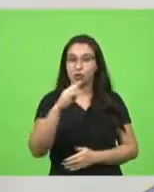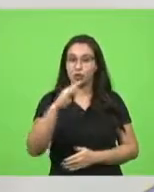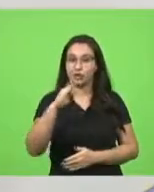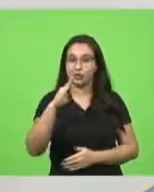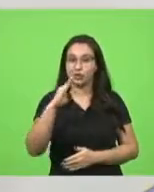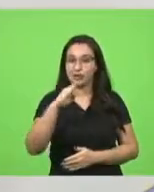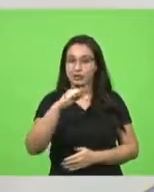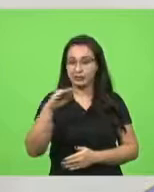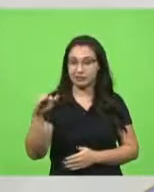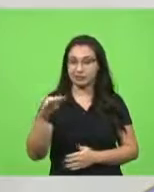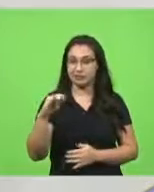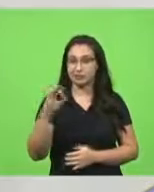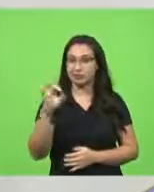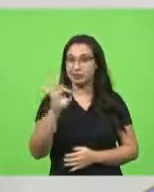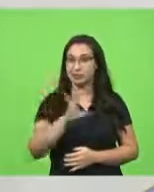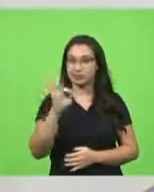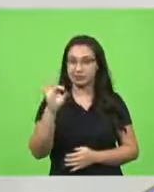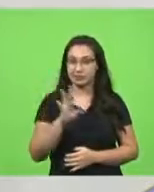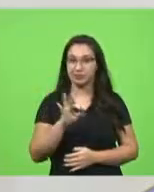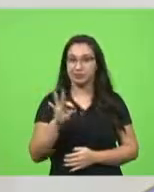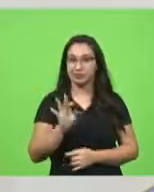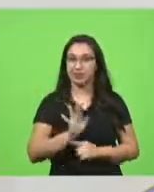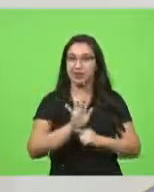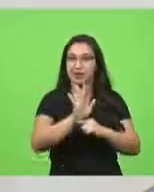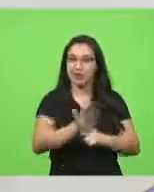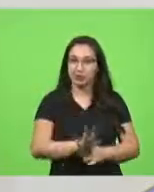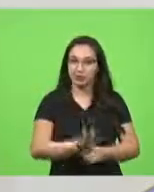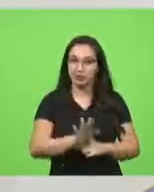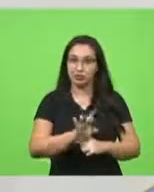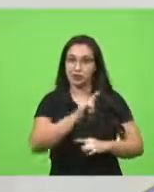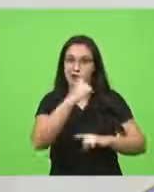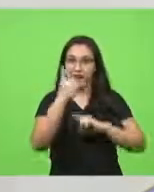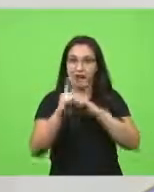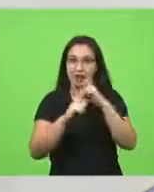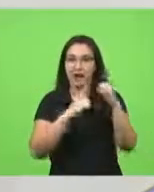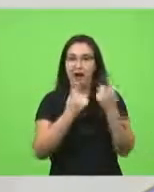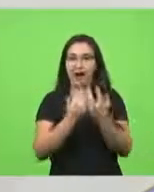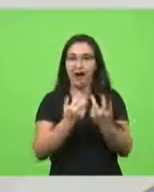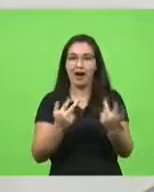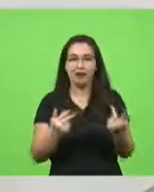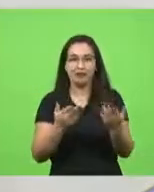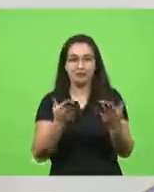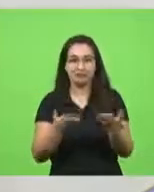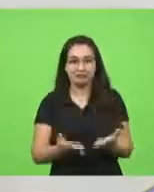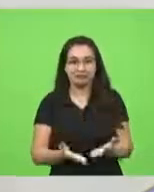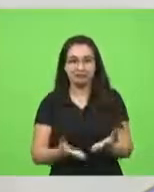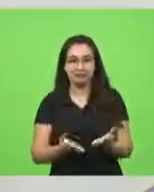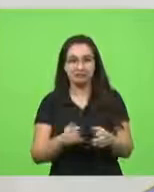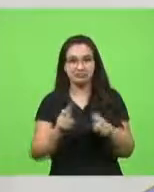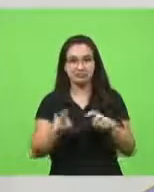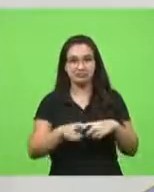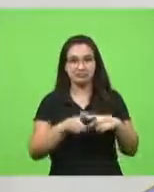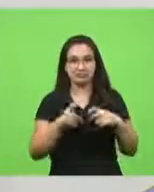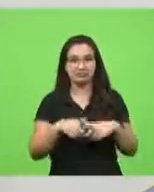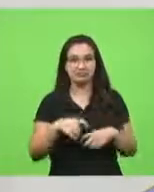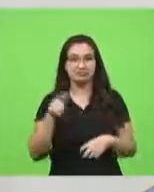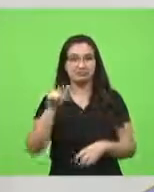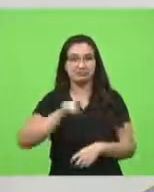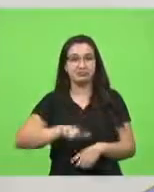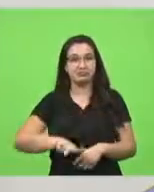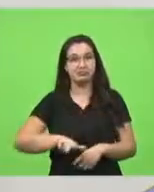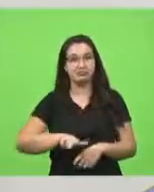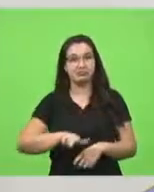produtivas, abrindo espaço para inovação no campo, para que nós possamos também investir em novas